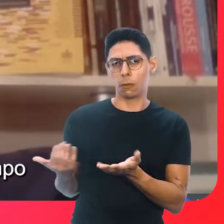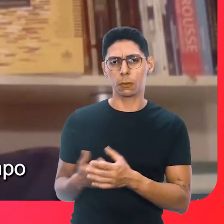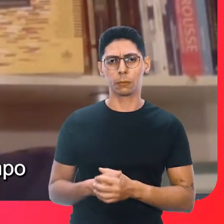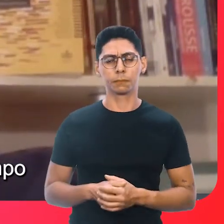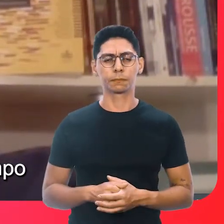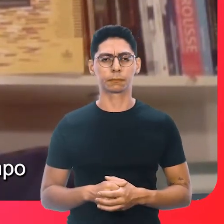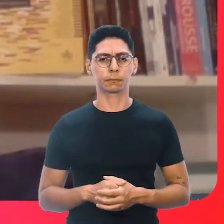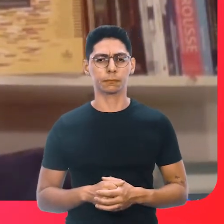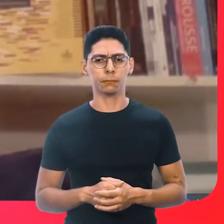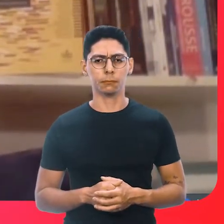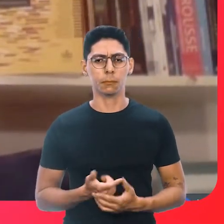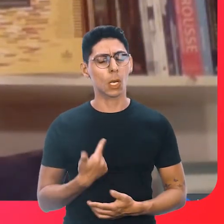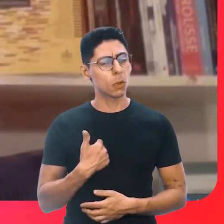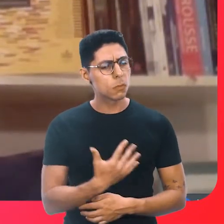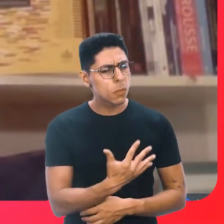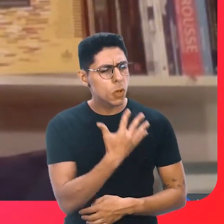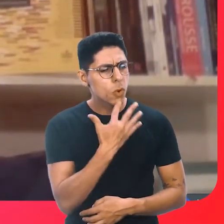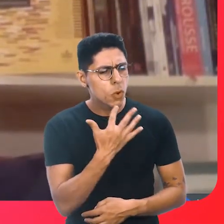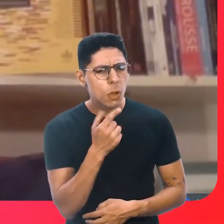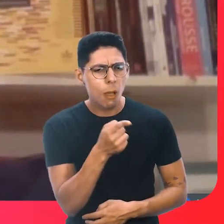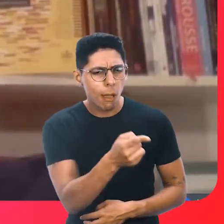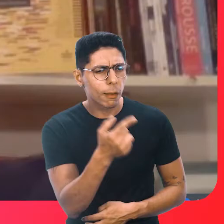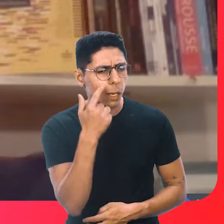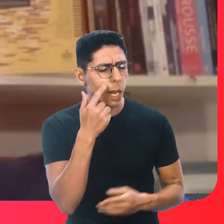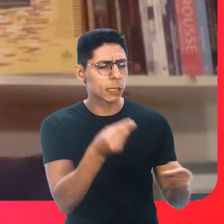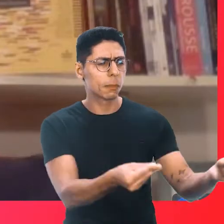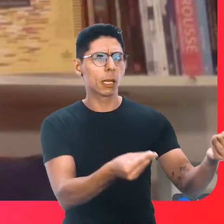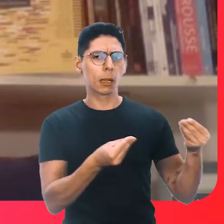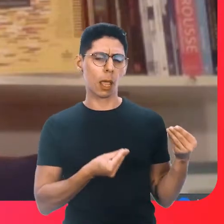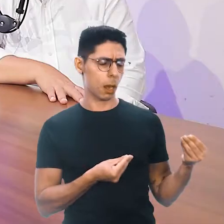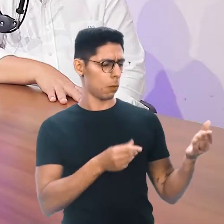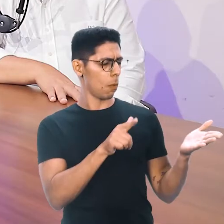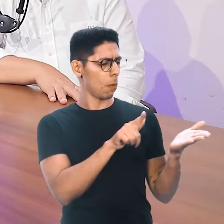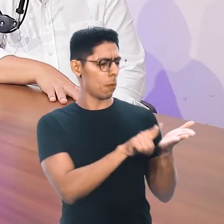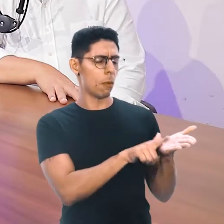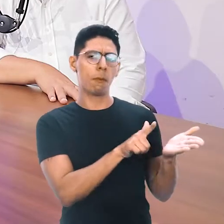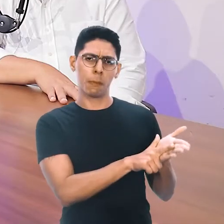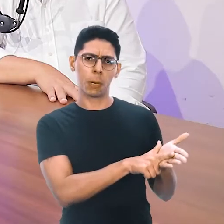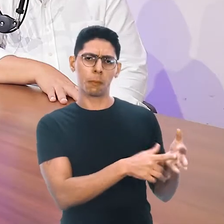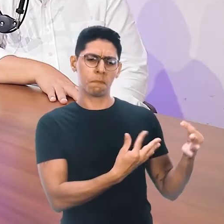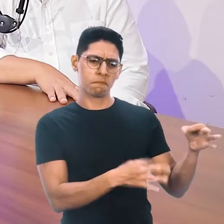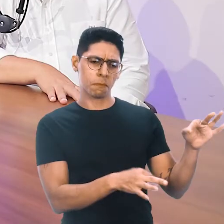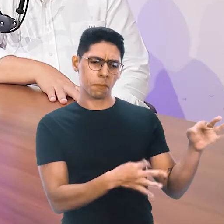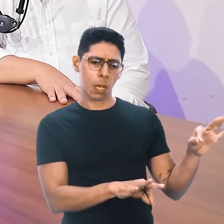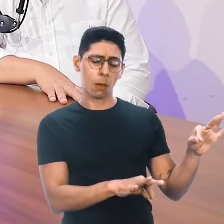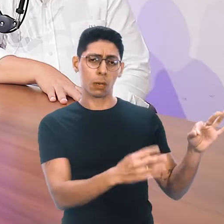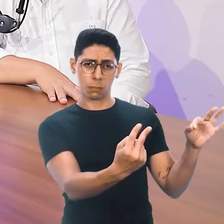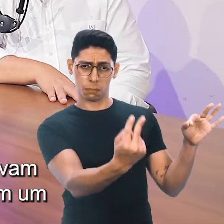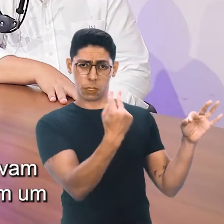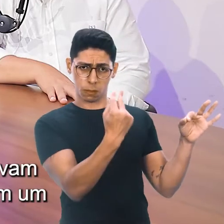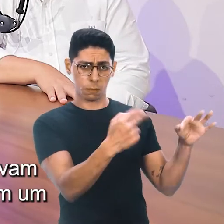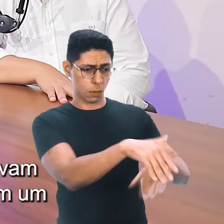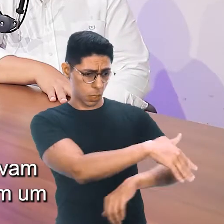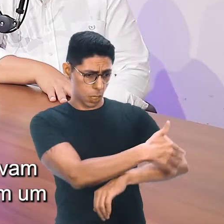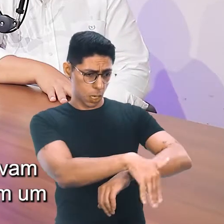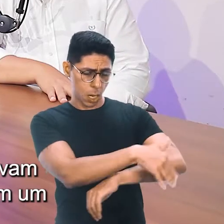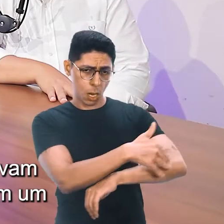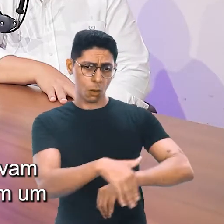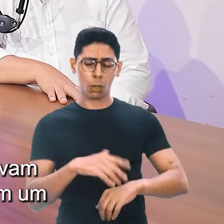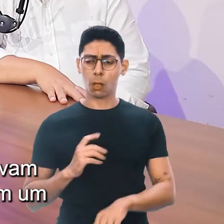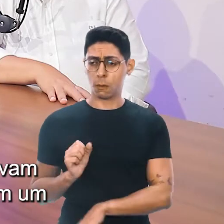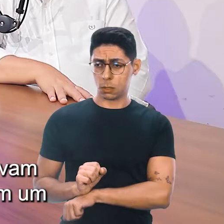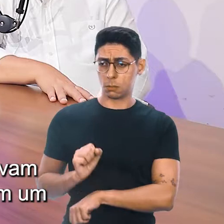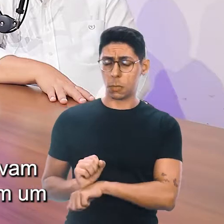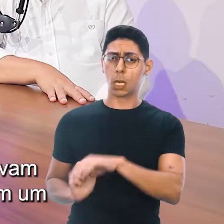conhecia, elas me entregaram um folhetinho. Por acaso, elas me viram ali na rua, eu estava no ponto de ônibus,